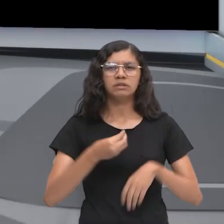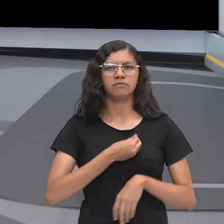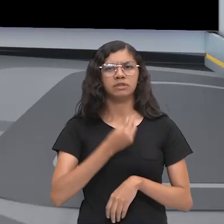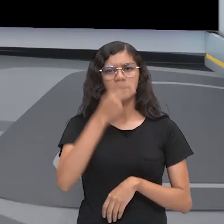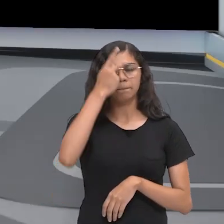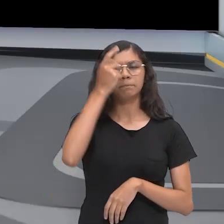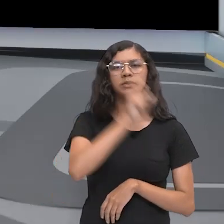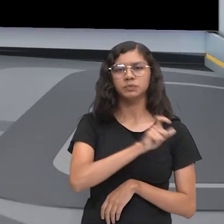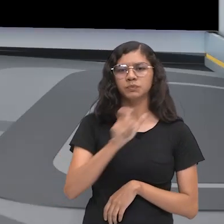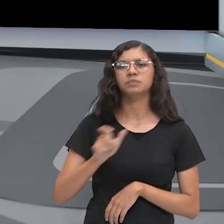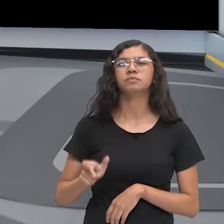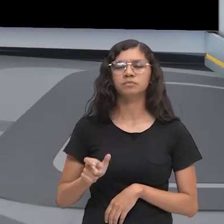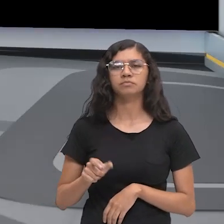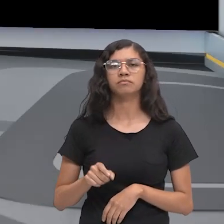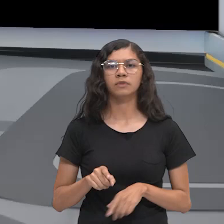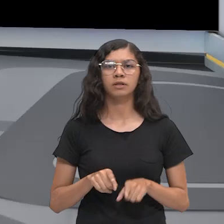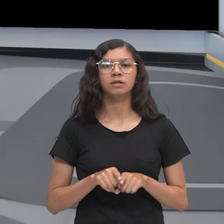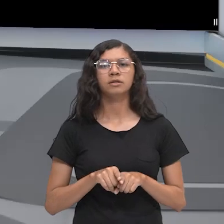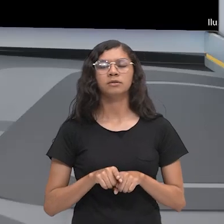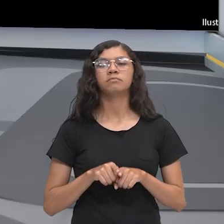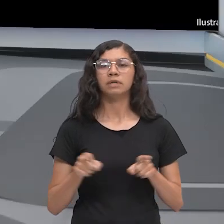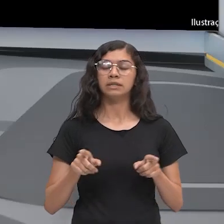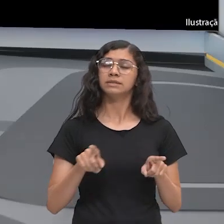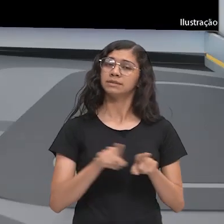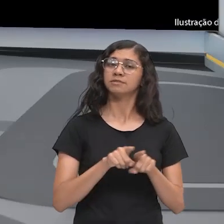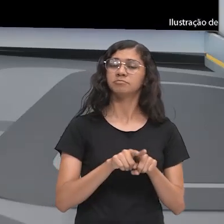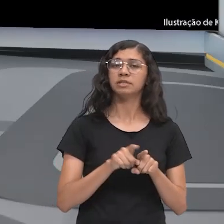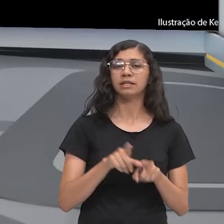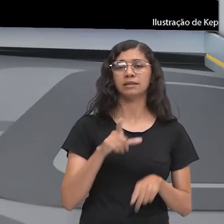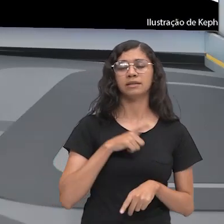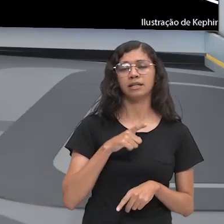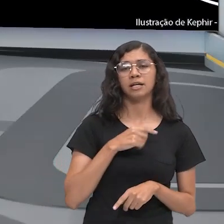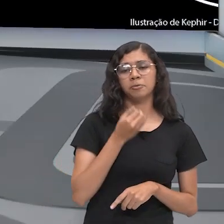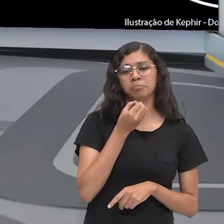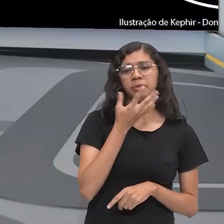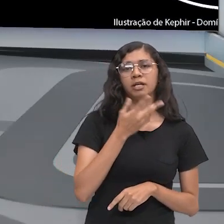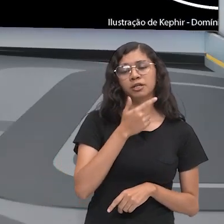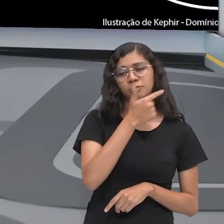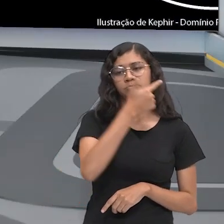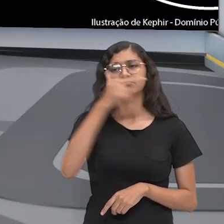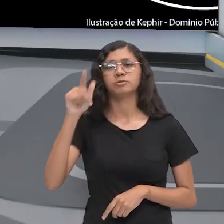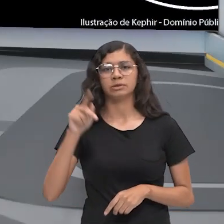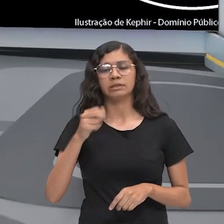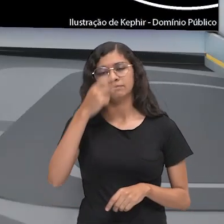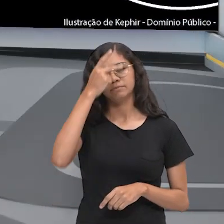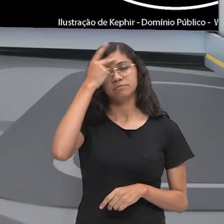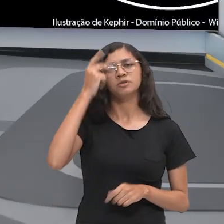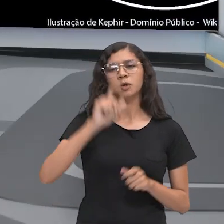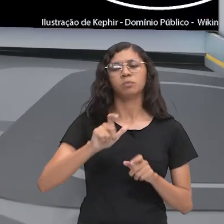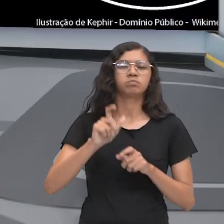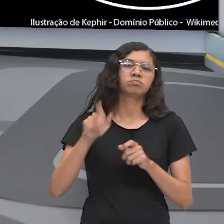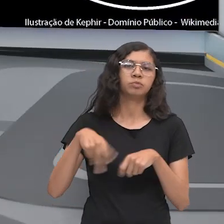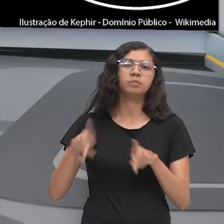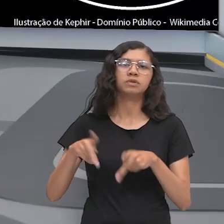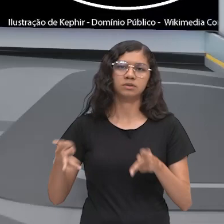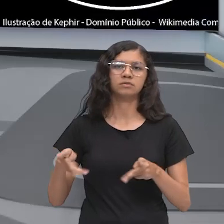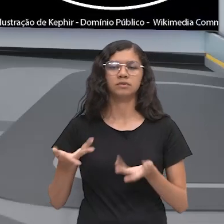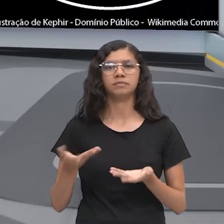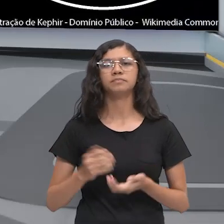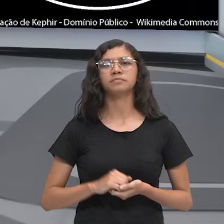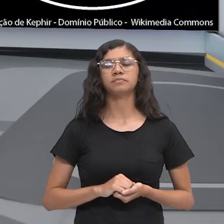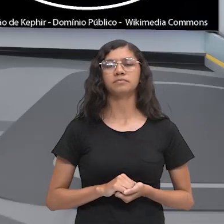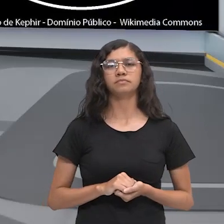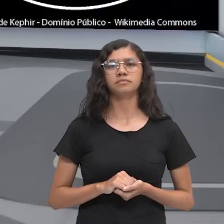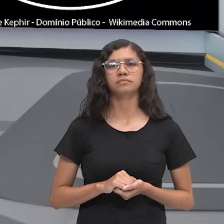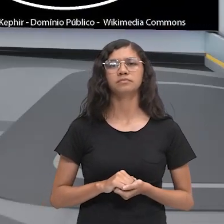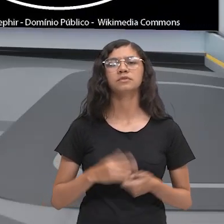eles trazem algum benefício a outra parte da população, tá bom? Então, o que